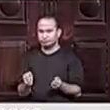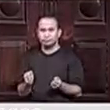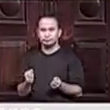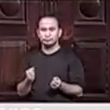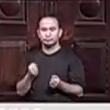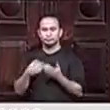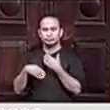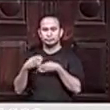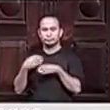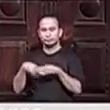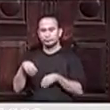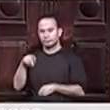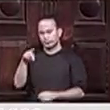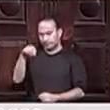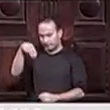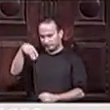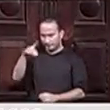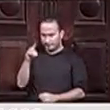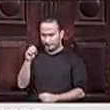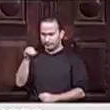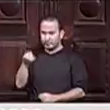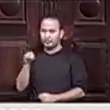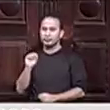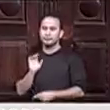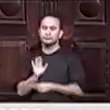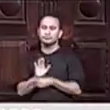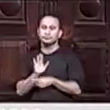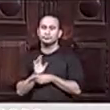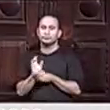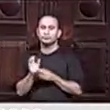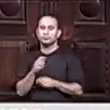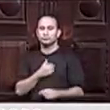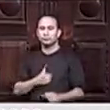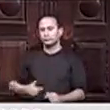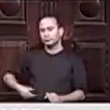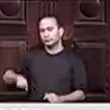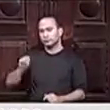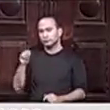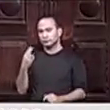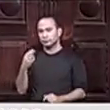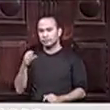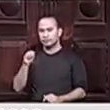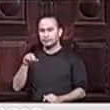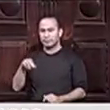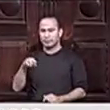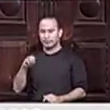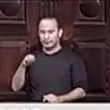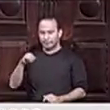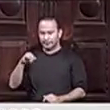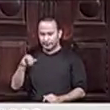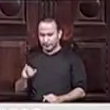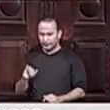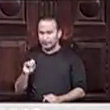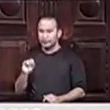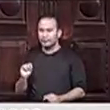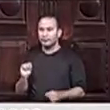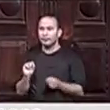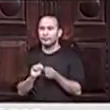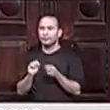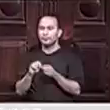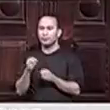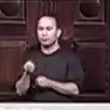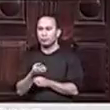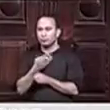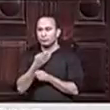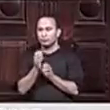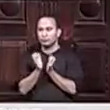do PMDB, que apoiava o governo do ex-presidente Sarney e que formou um novo